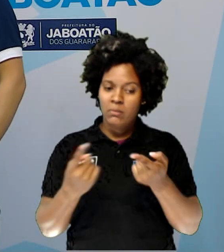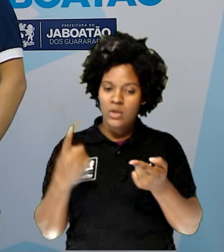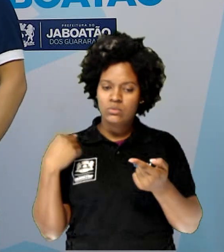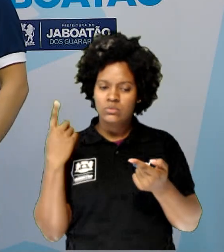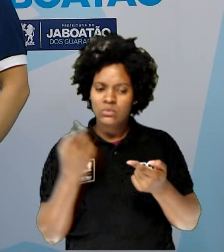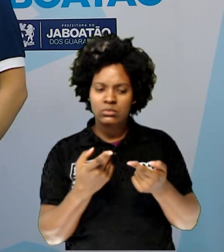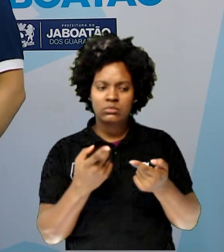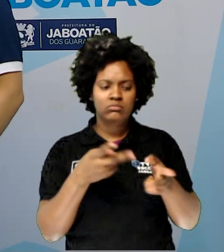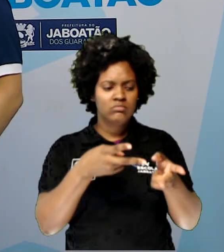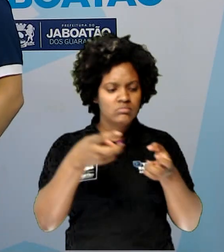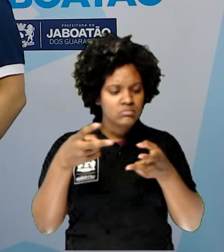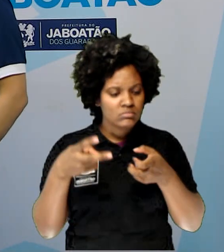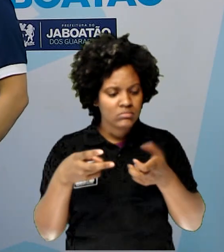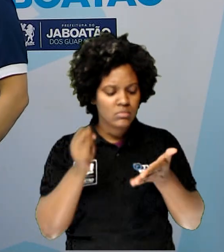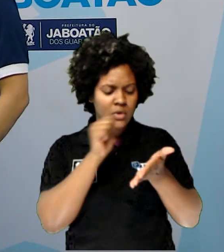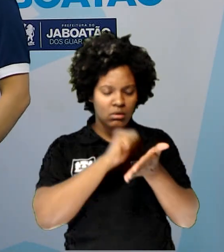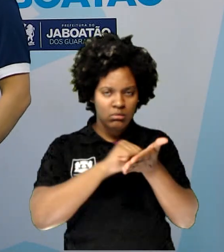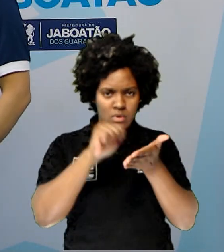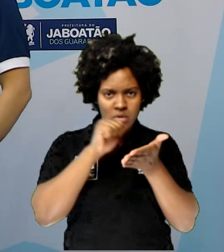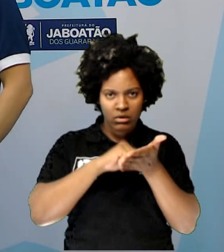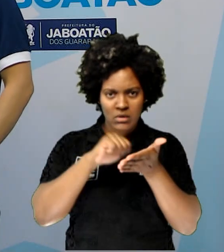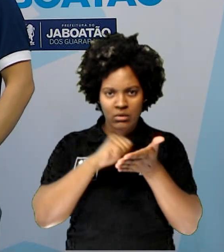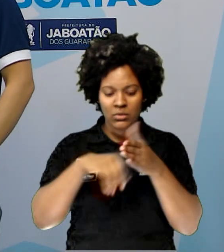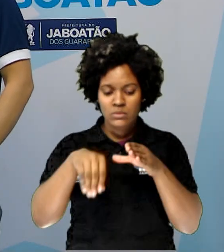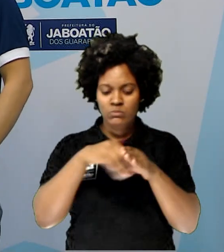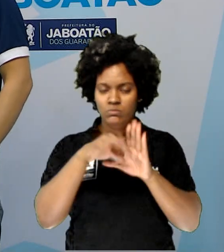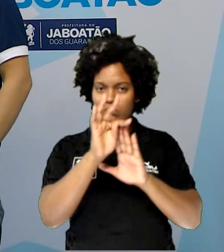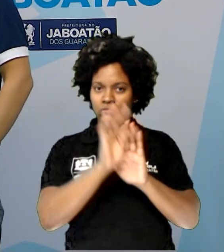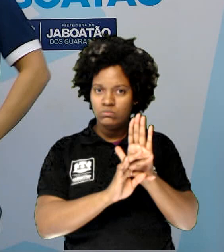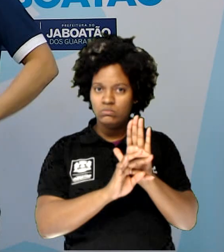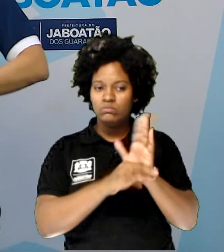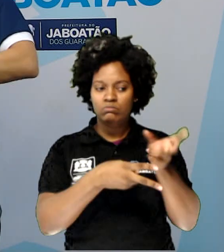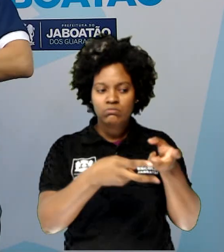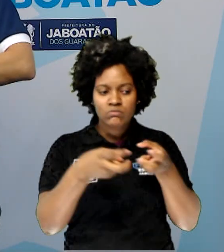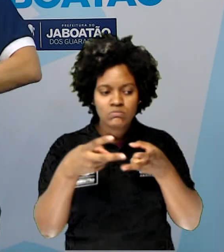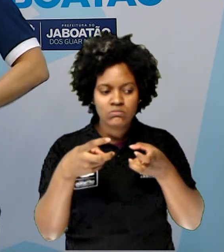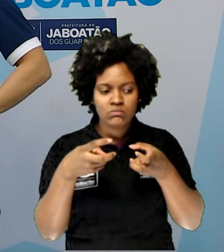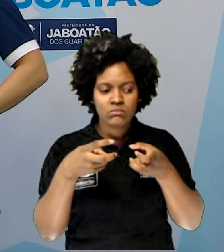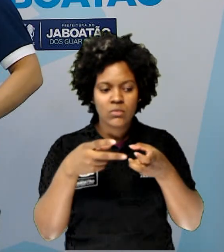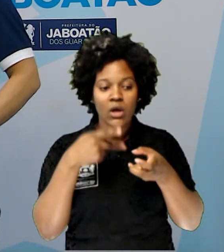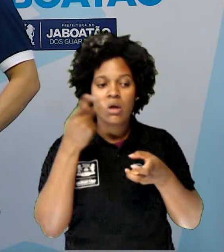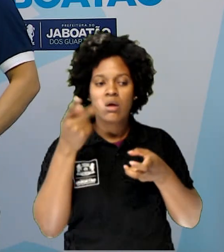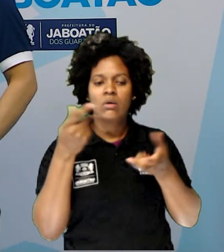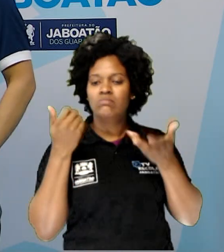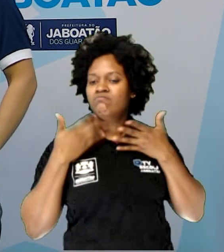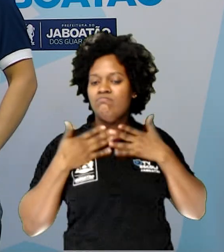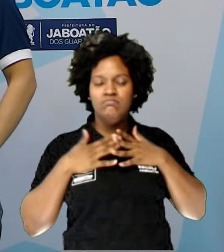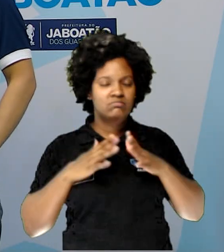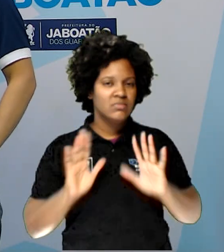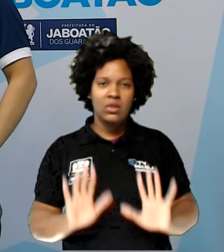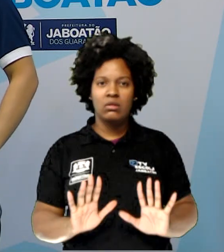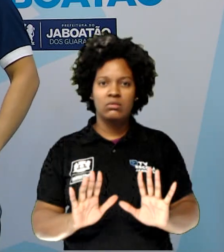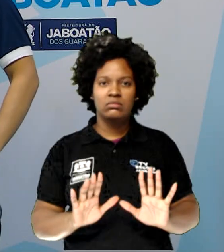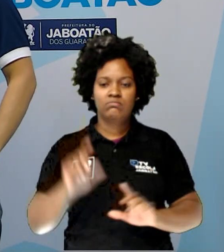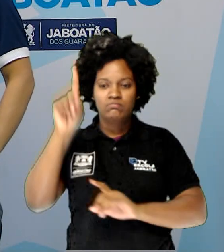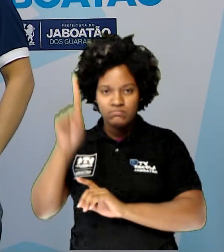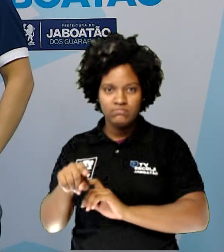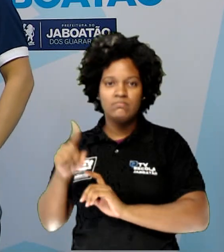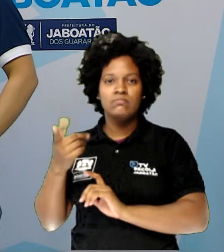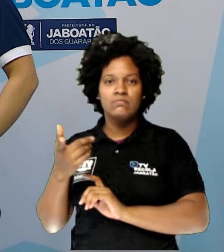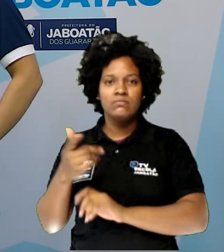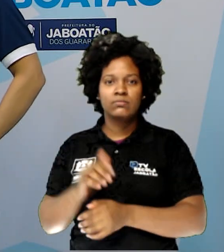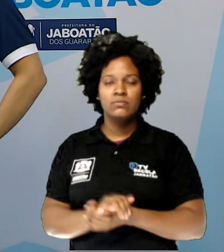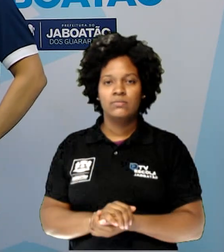do texto, que é o que está escrito, a gente percebe que ela diz de cara, cansei. E aí ó, é exclamativa a frase